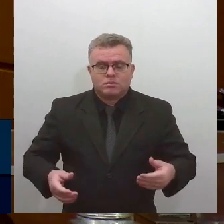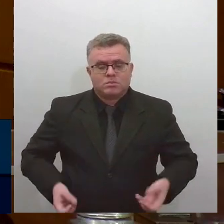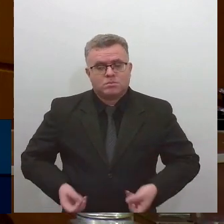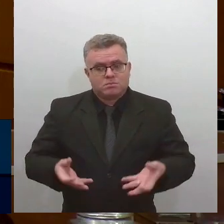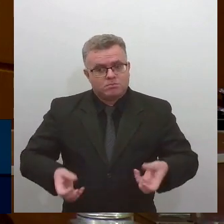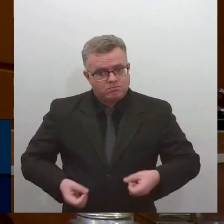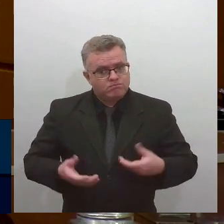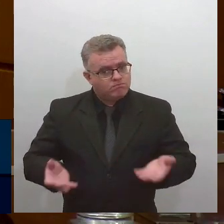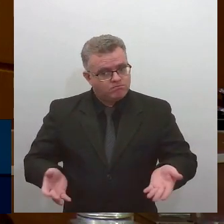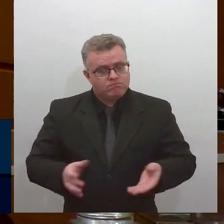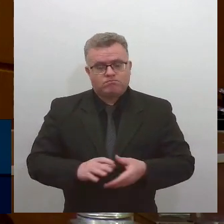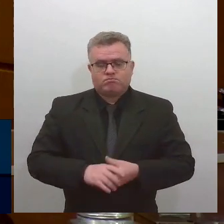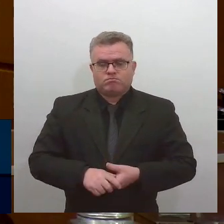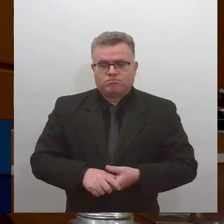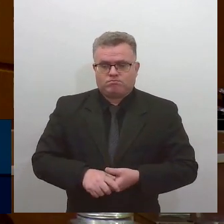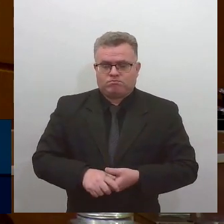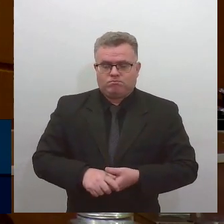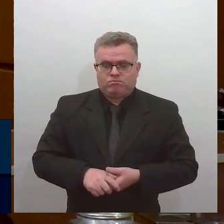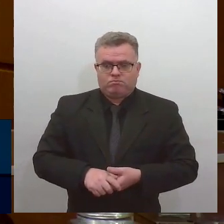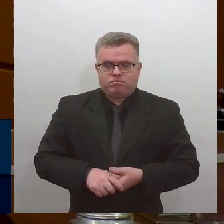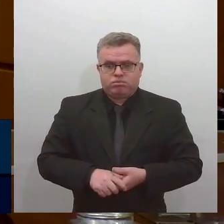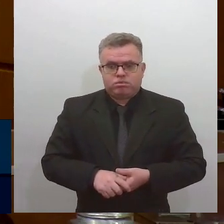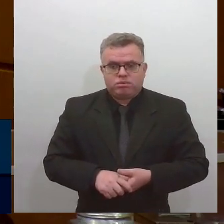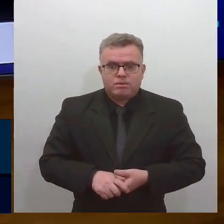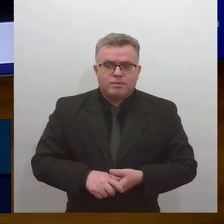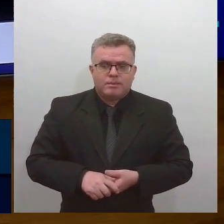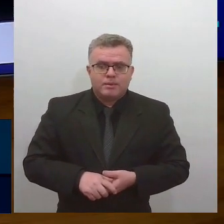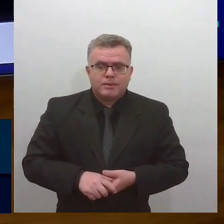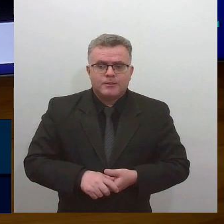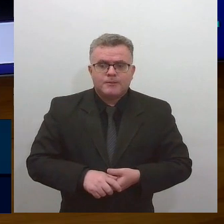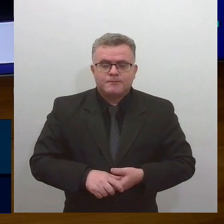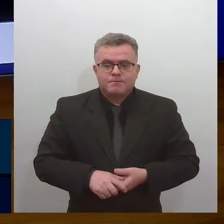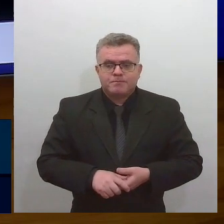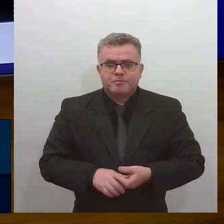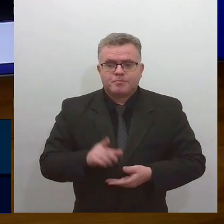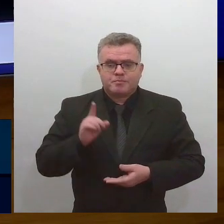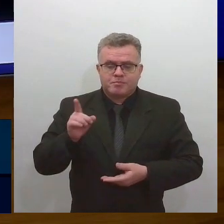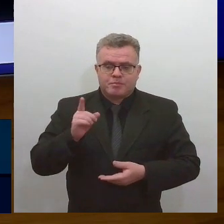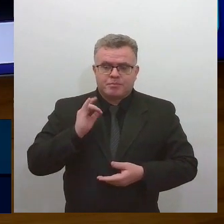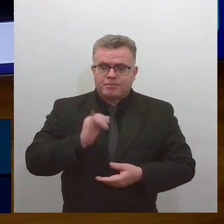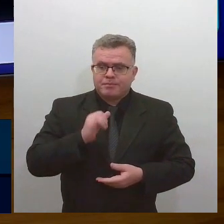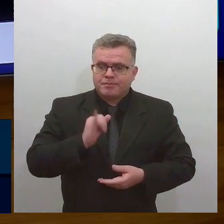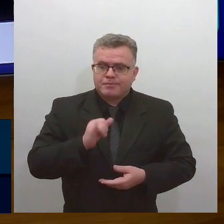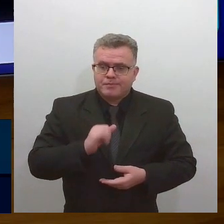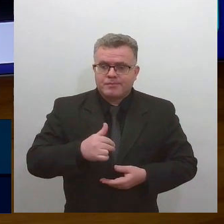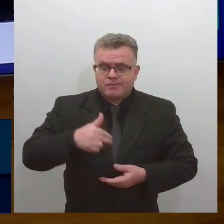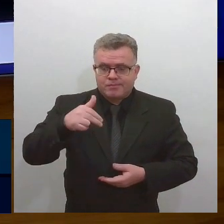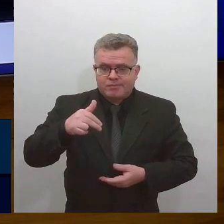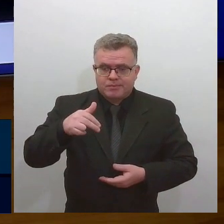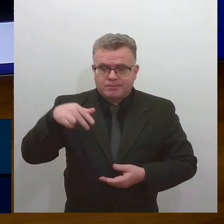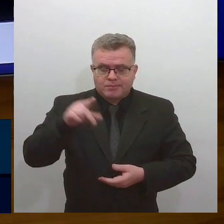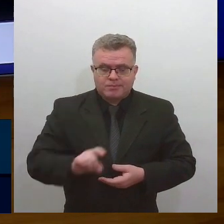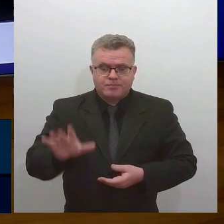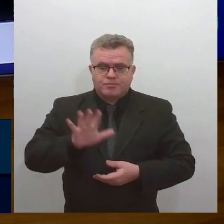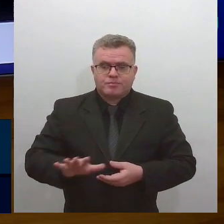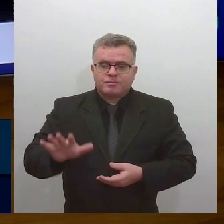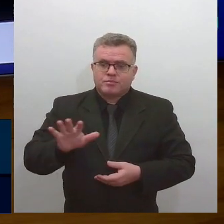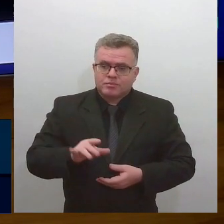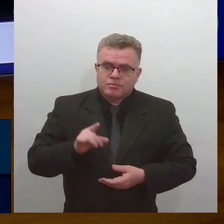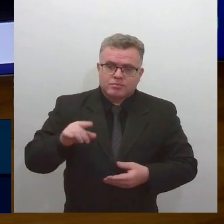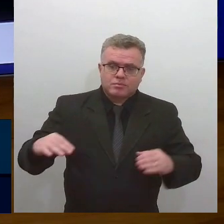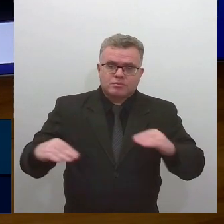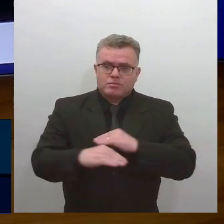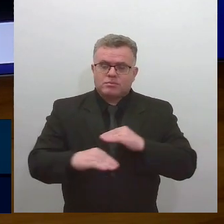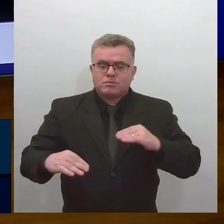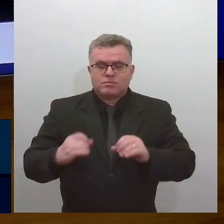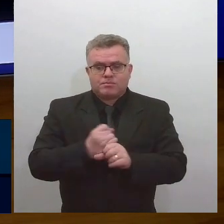aí só relatando aí que o norte e o Nordeste é onde as rodovias são menos pavimentadas mas aí a gente tem dados